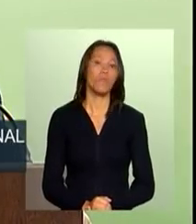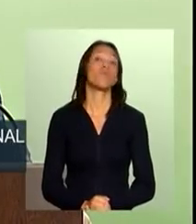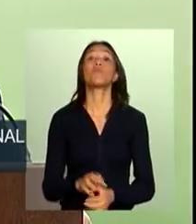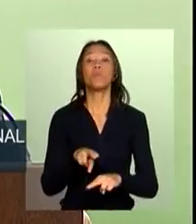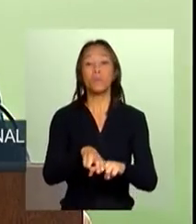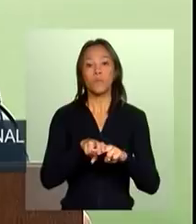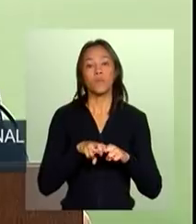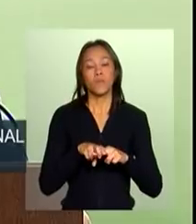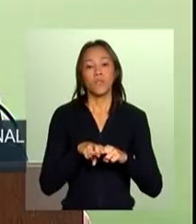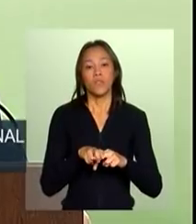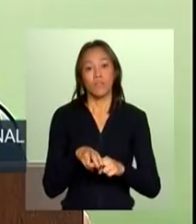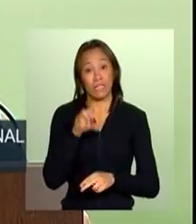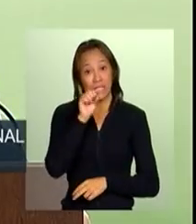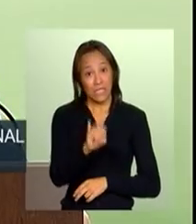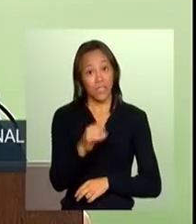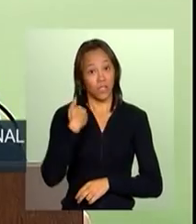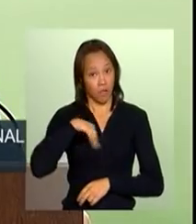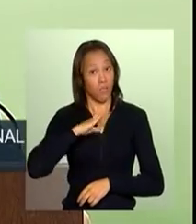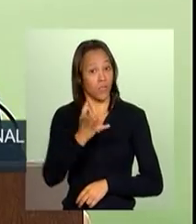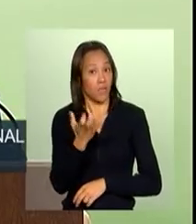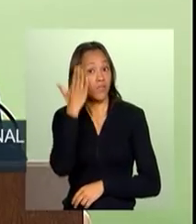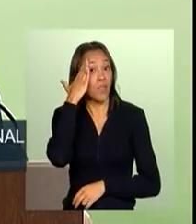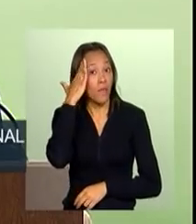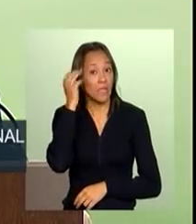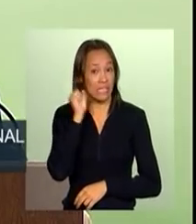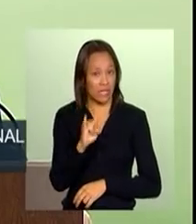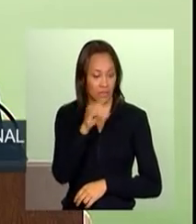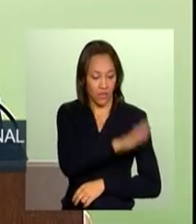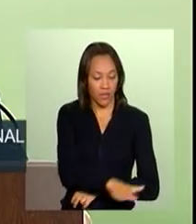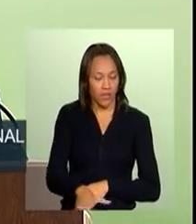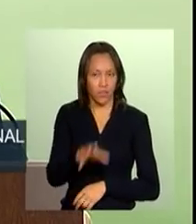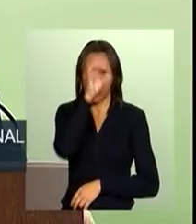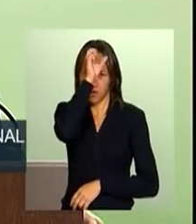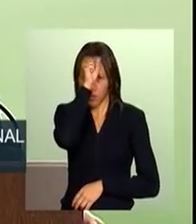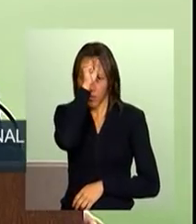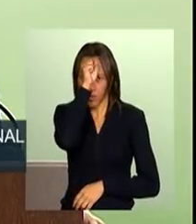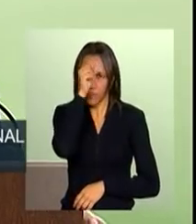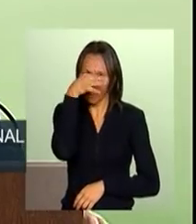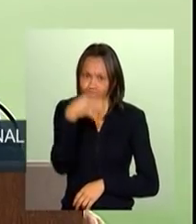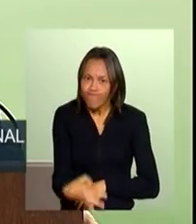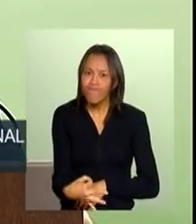Por isso, se quisermos saber se as crianças estão aprendendo,